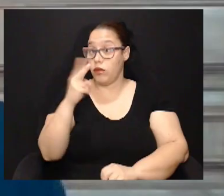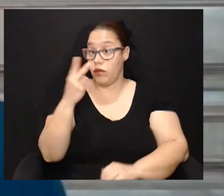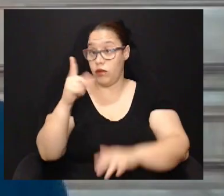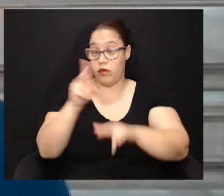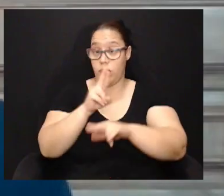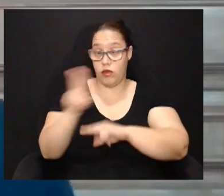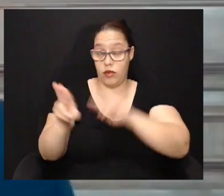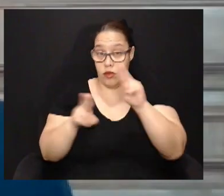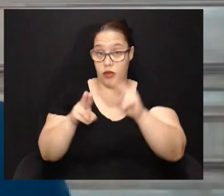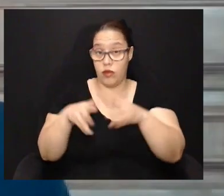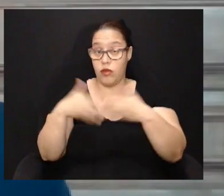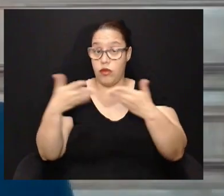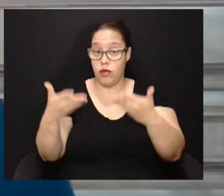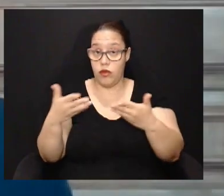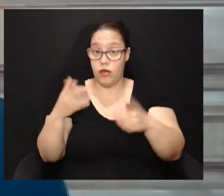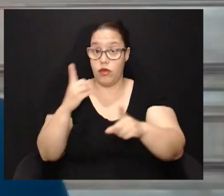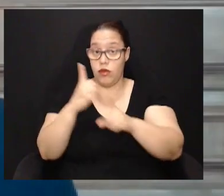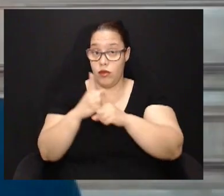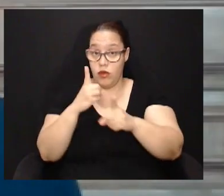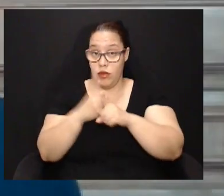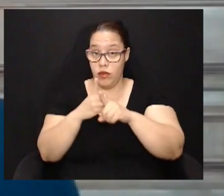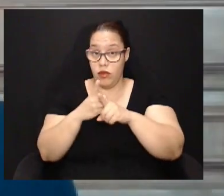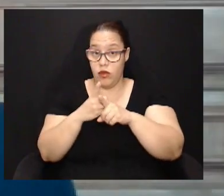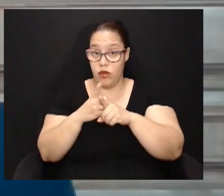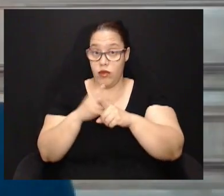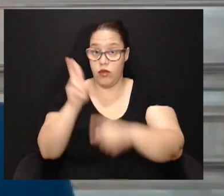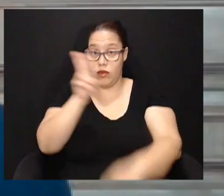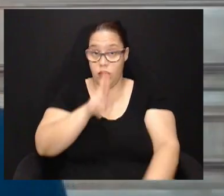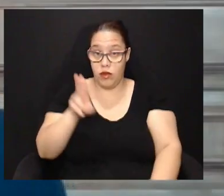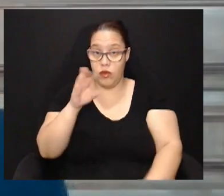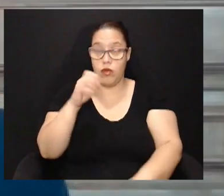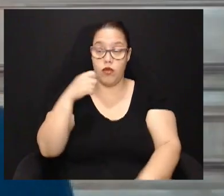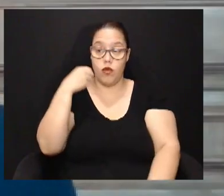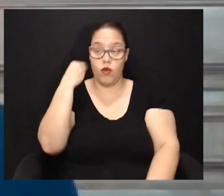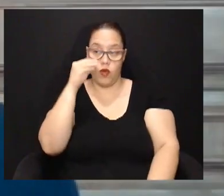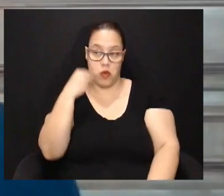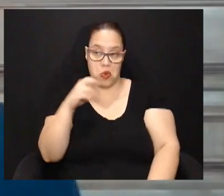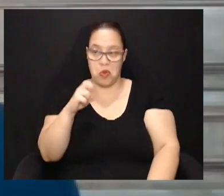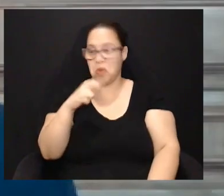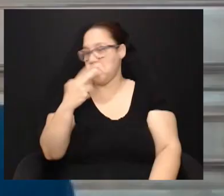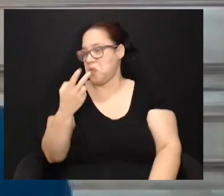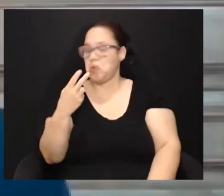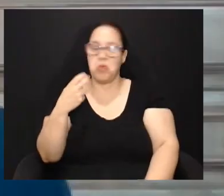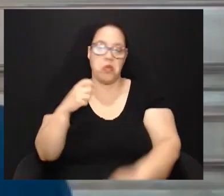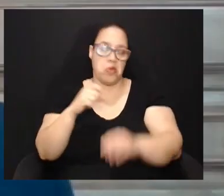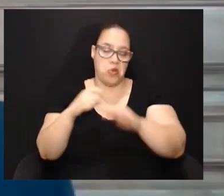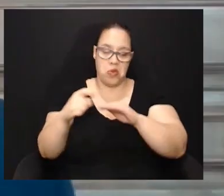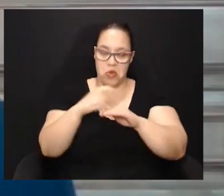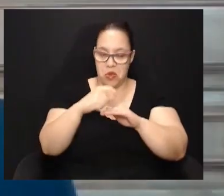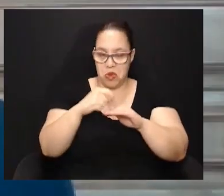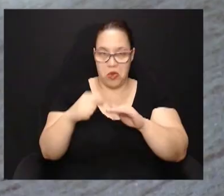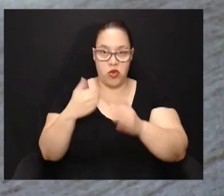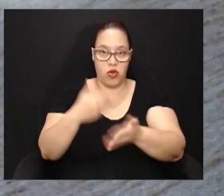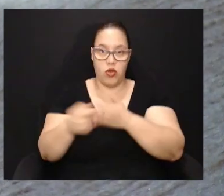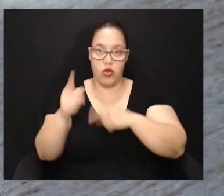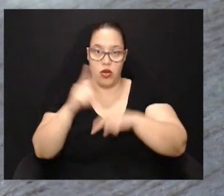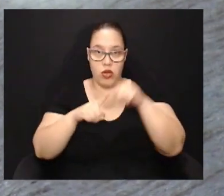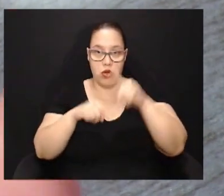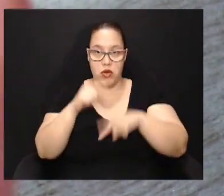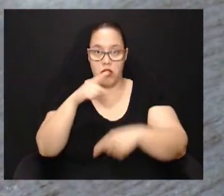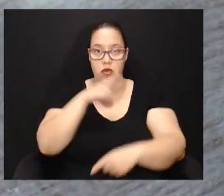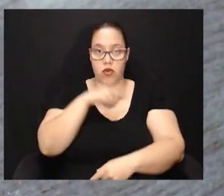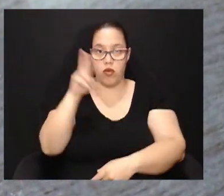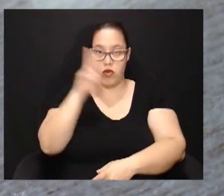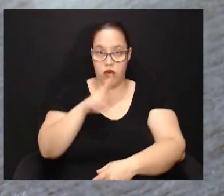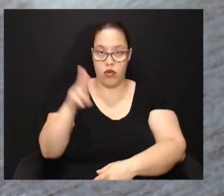Essas duas substâncias, até então, elas eram substâncias permitidas para uso em cosméticos. Então, teoricamente, qualquer produto